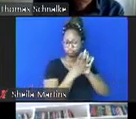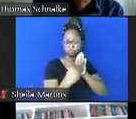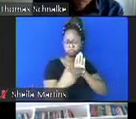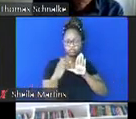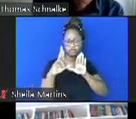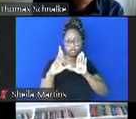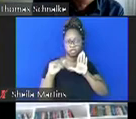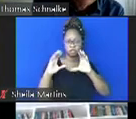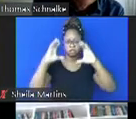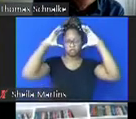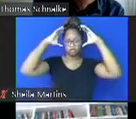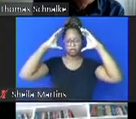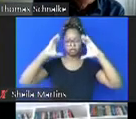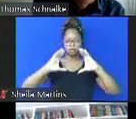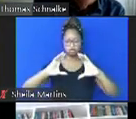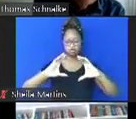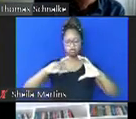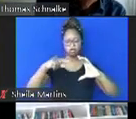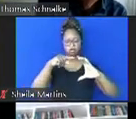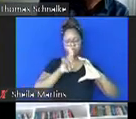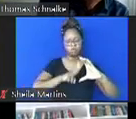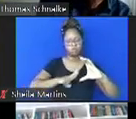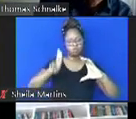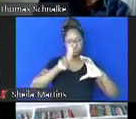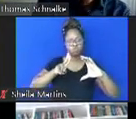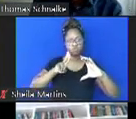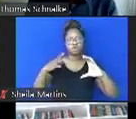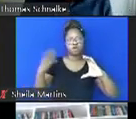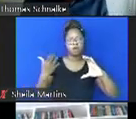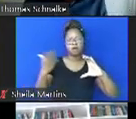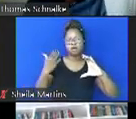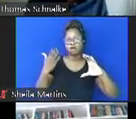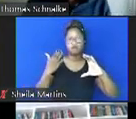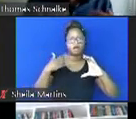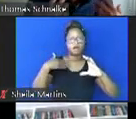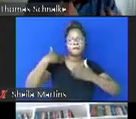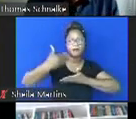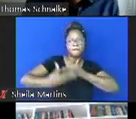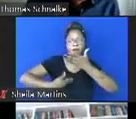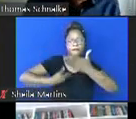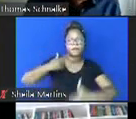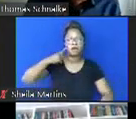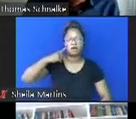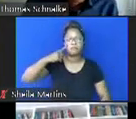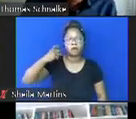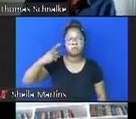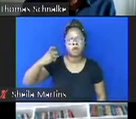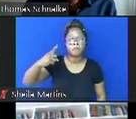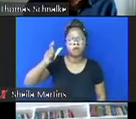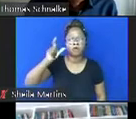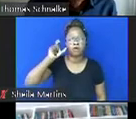a patologia se torna mais e mais interessante,